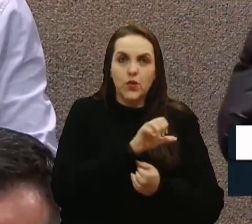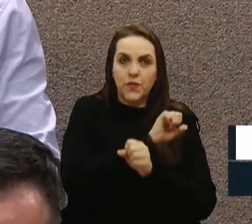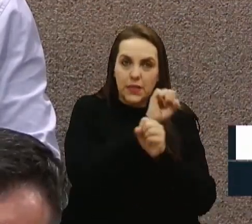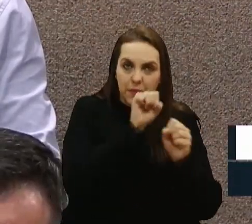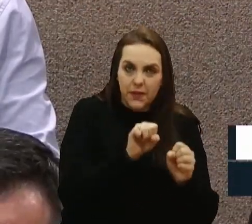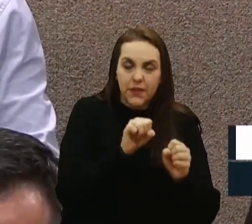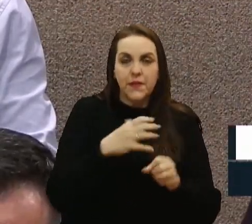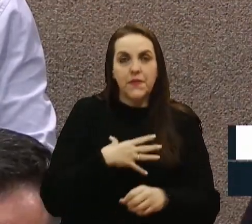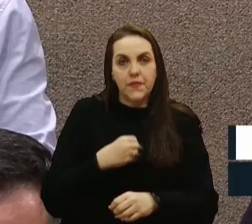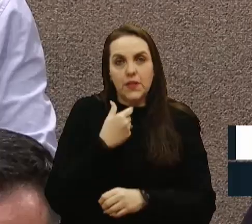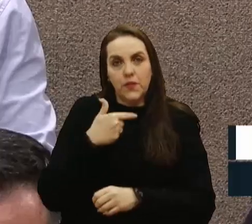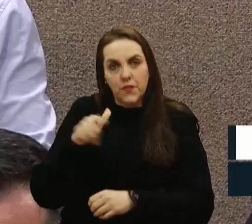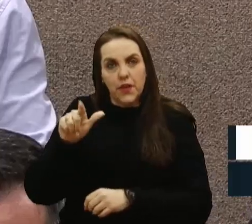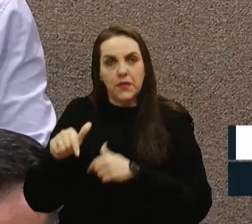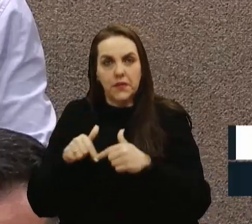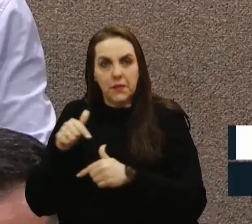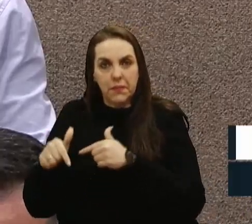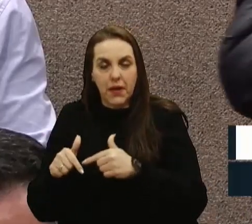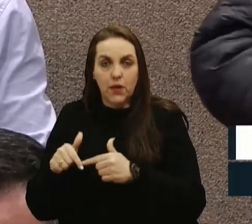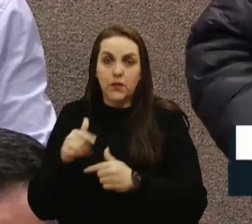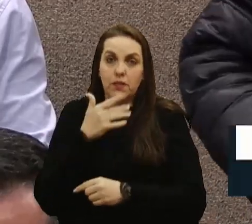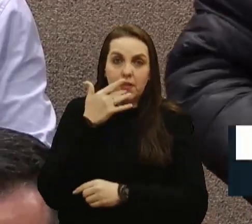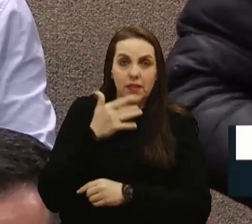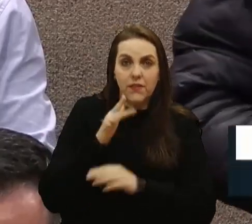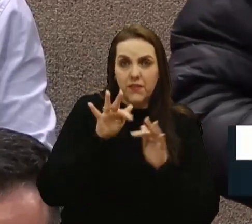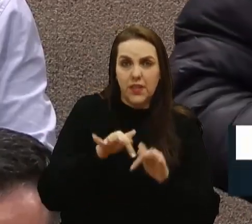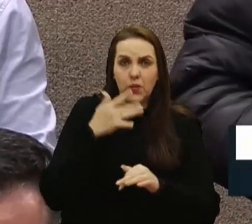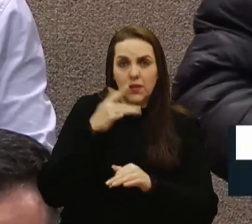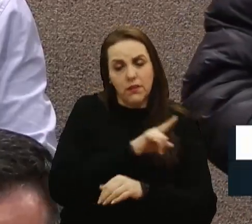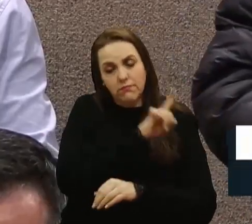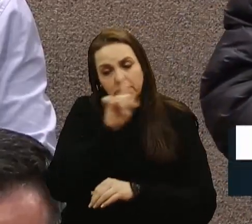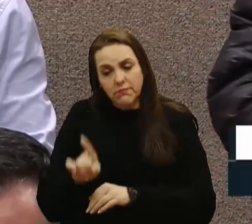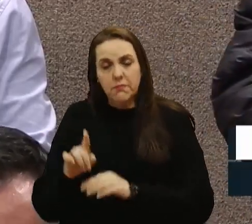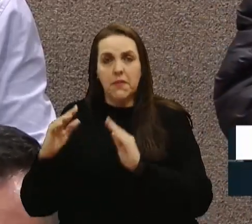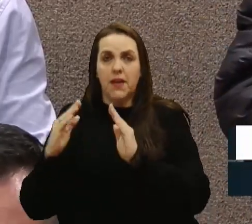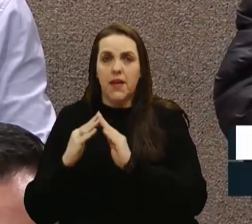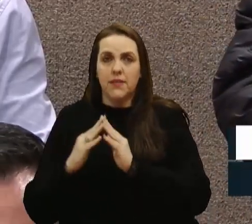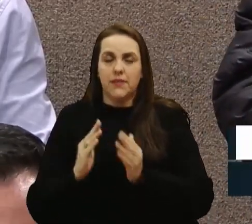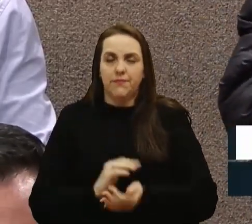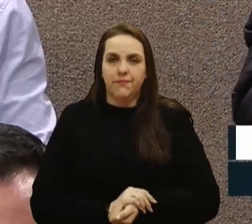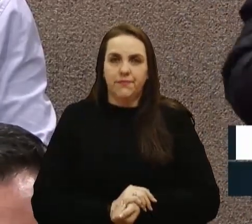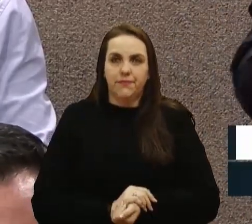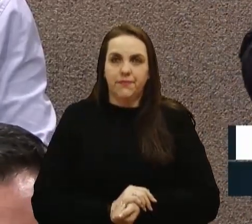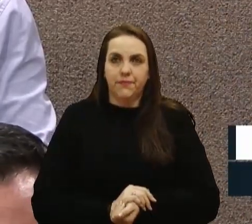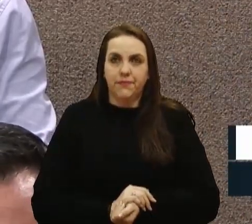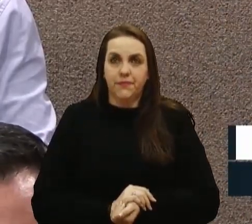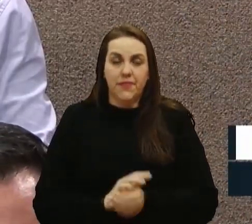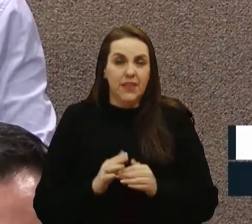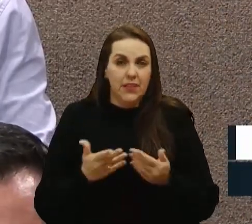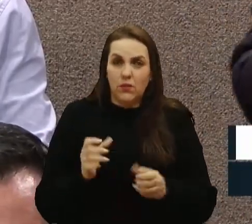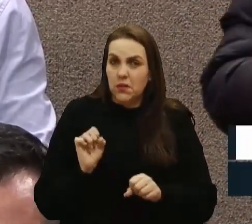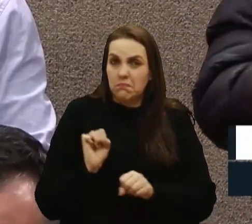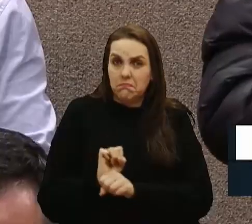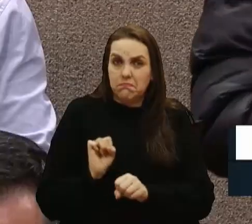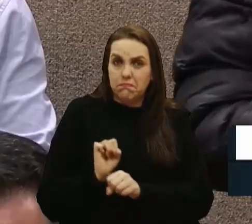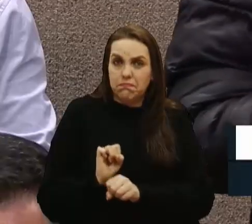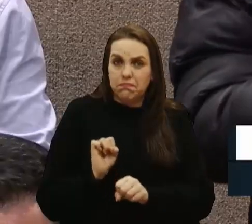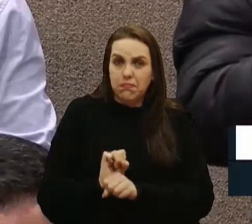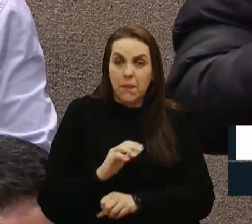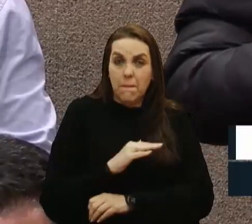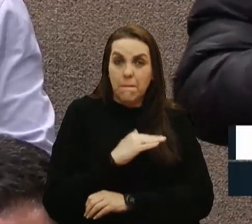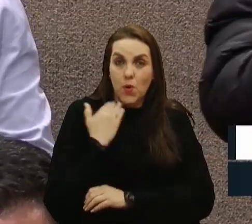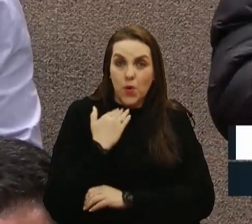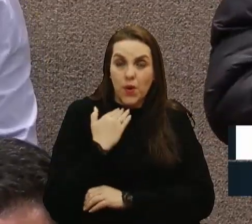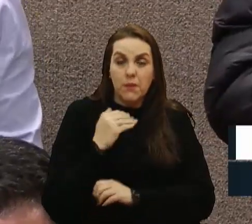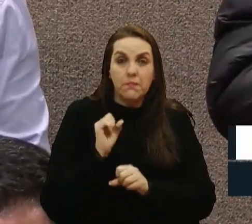vai trabalhar, e de tarde o idoso vai para casa. Então, só aguardando morrer alguém, nós temos